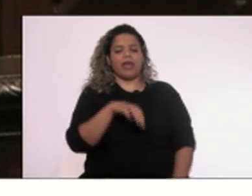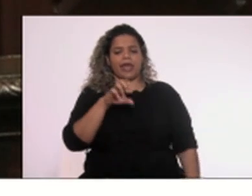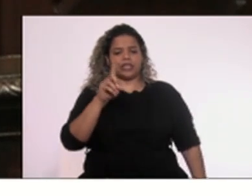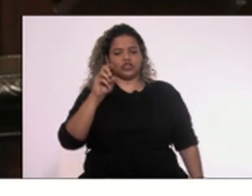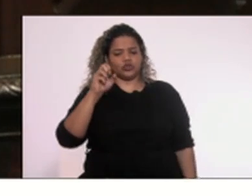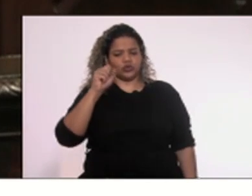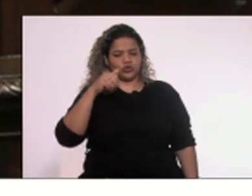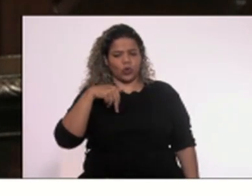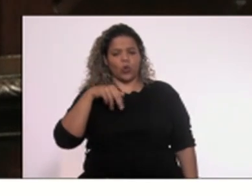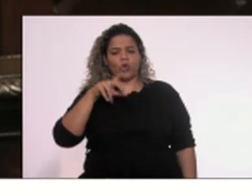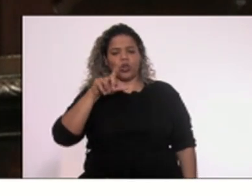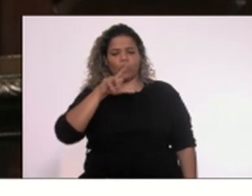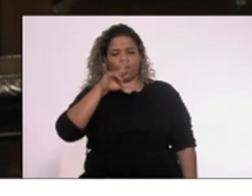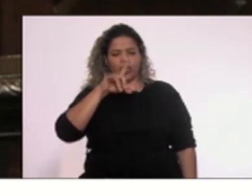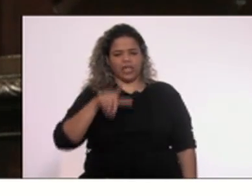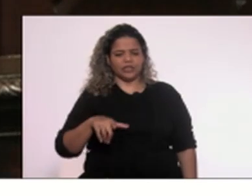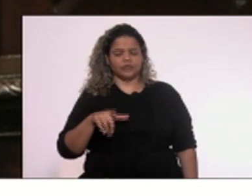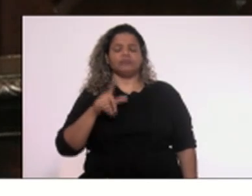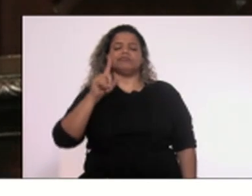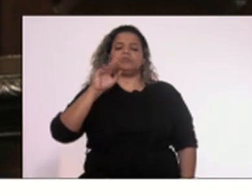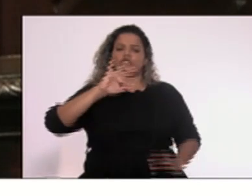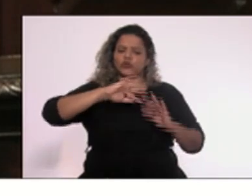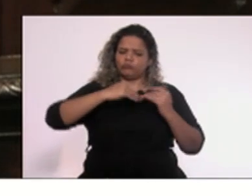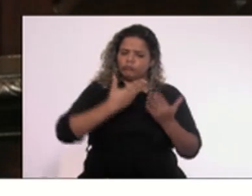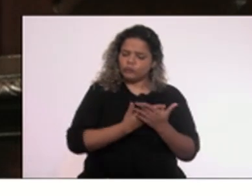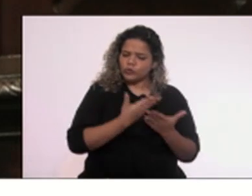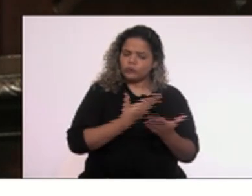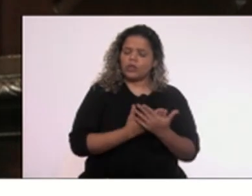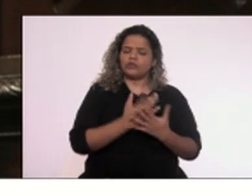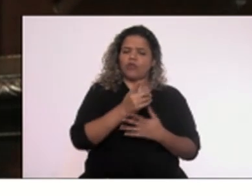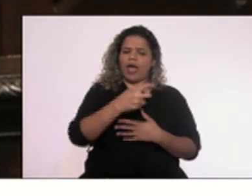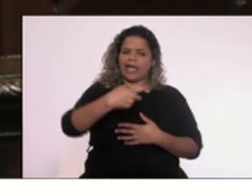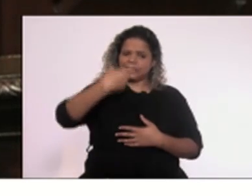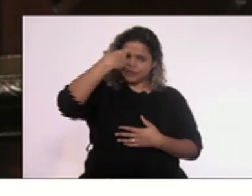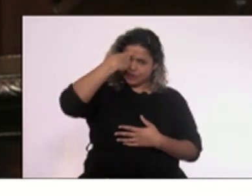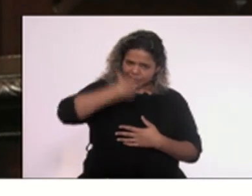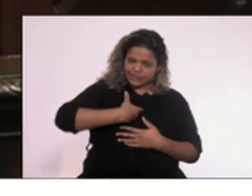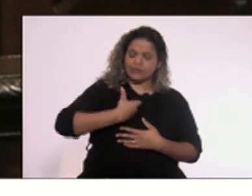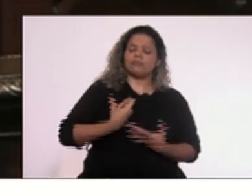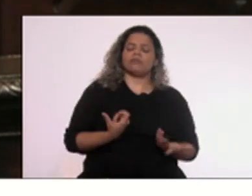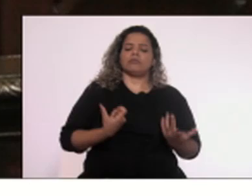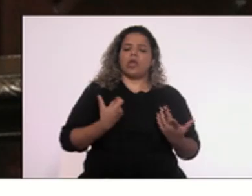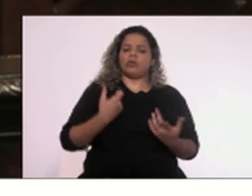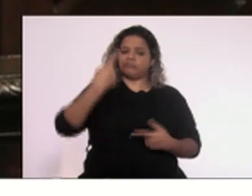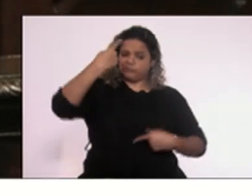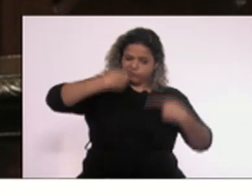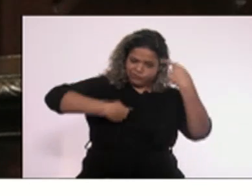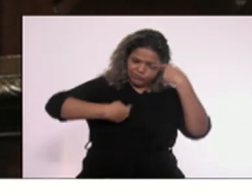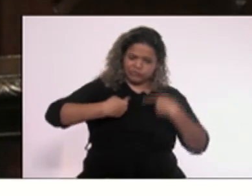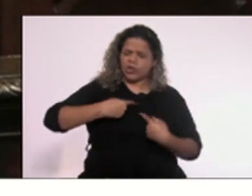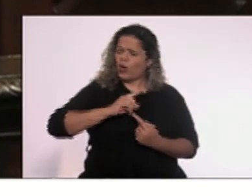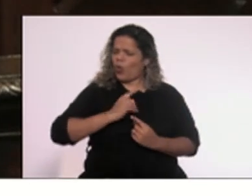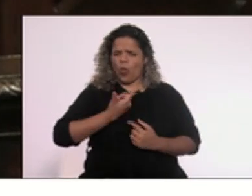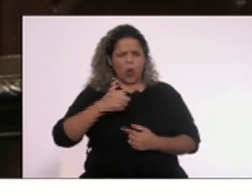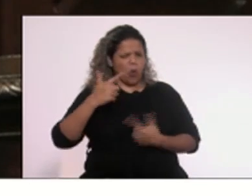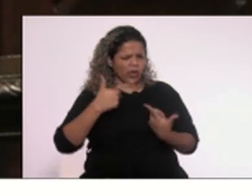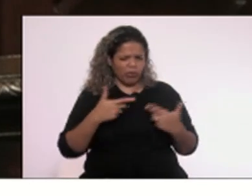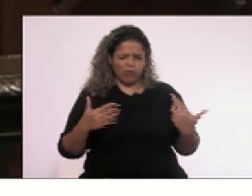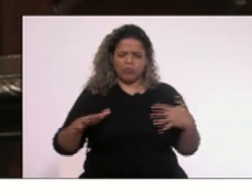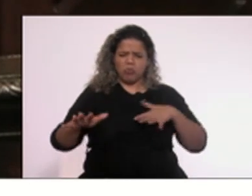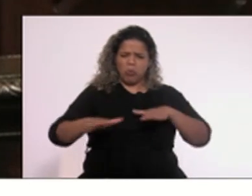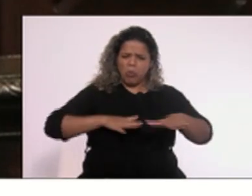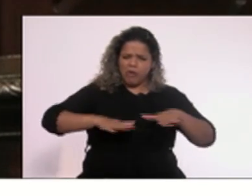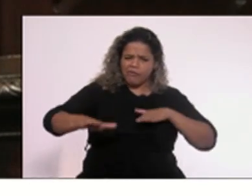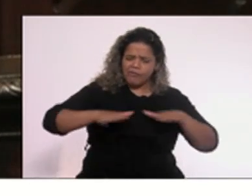Luiz, estudante do calabouço, assassinado pela ditadura. e tantos outros